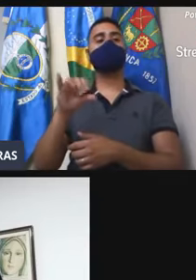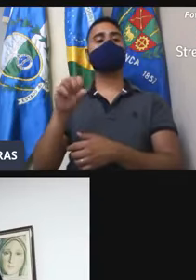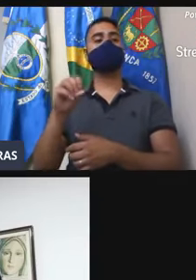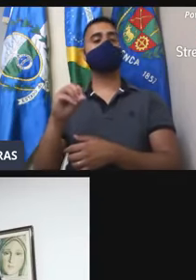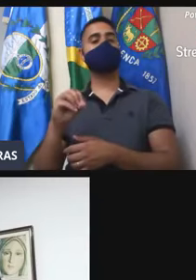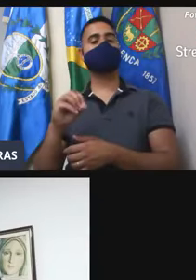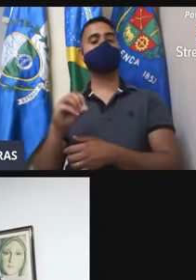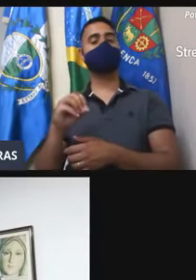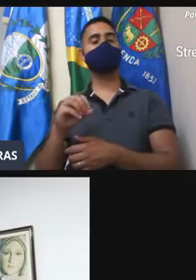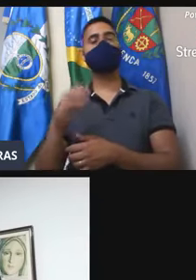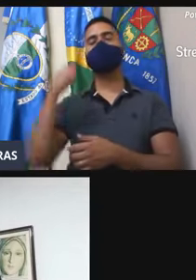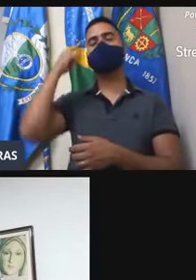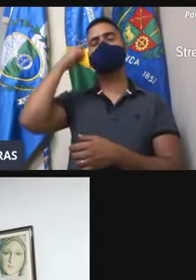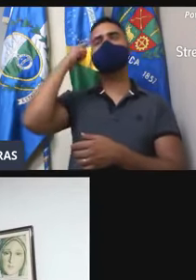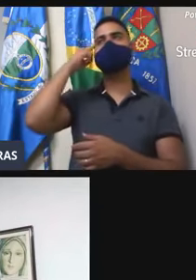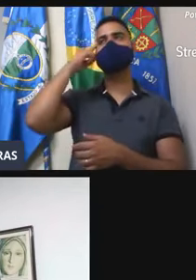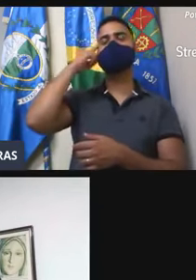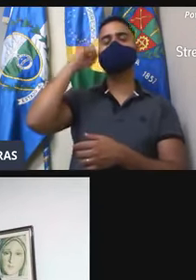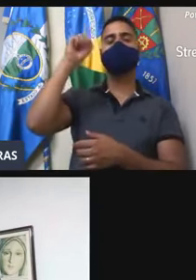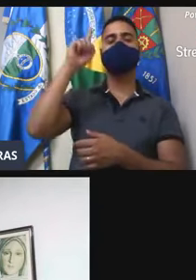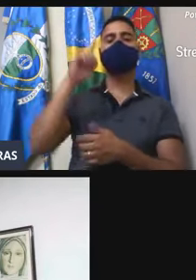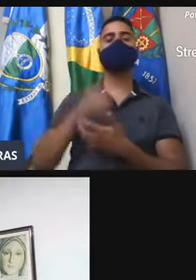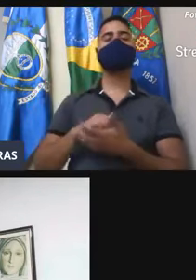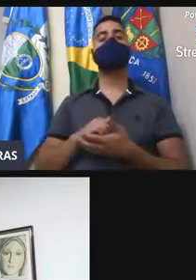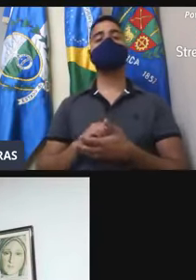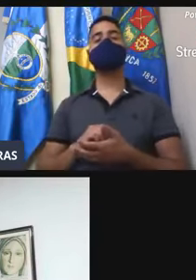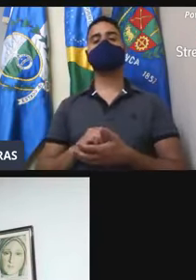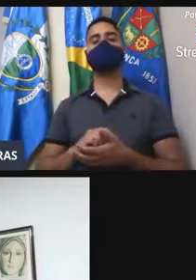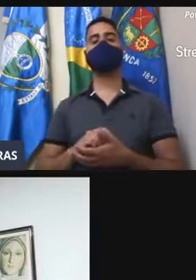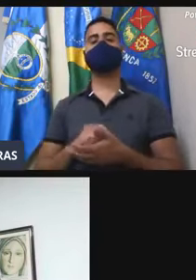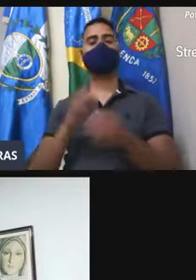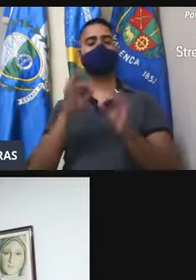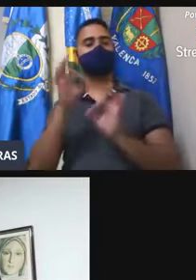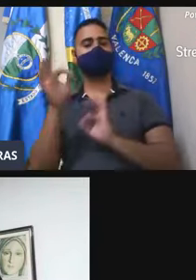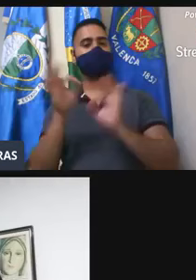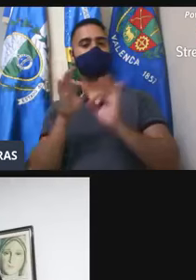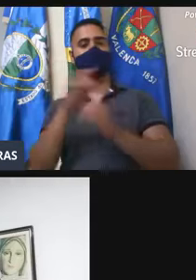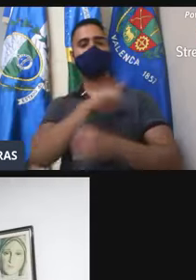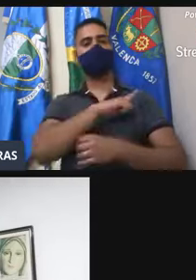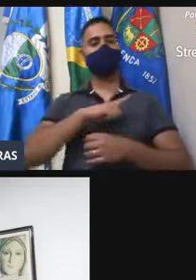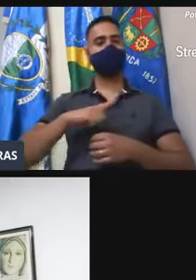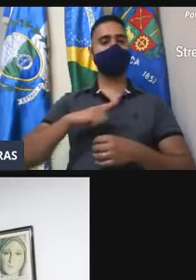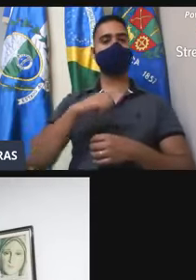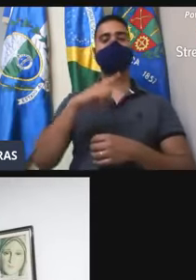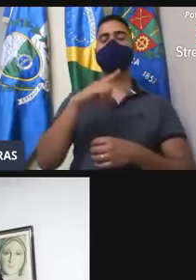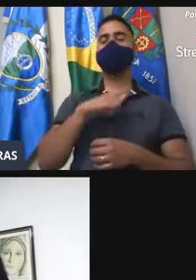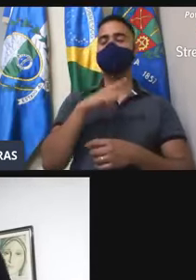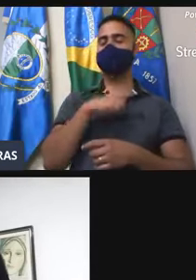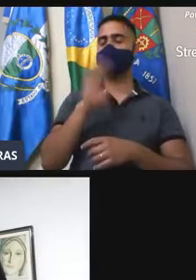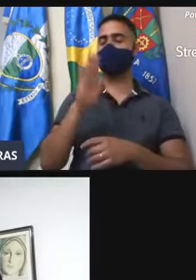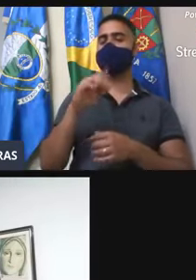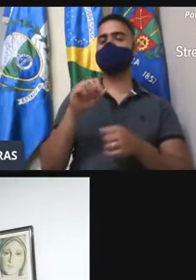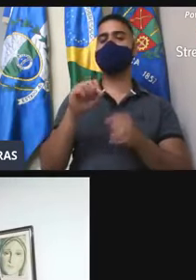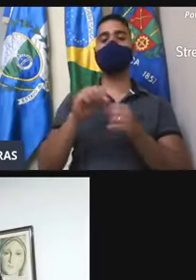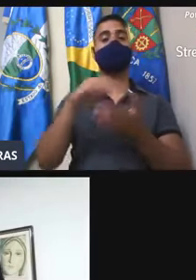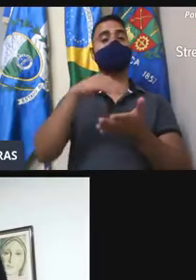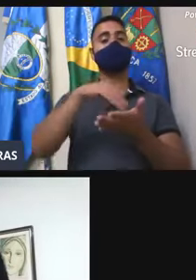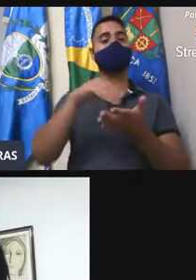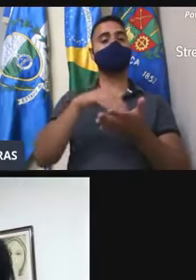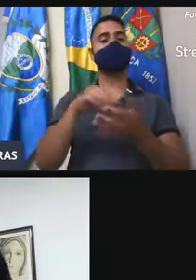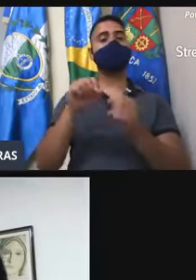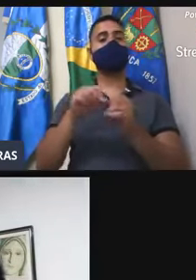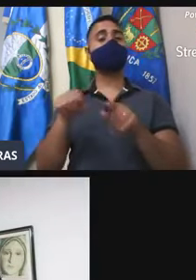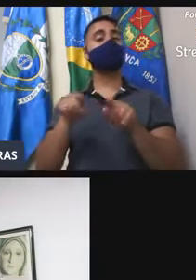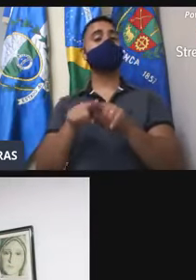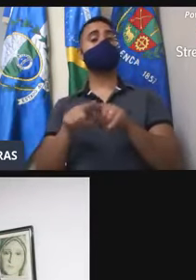talvez essa visão mais gerencial e de organização, de governança, que você tem implementado na secretaria, fez com